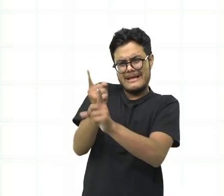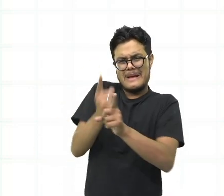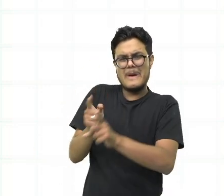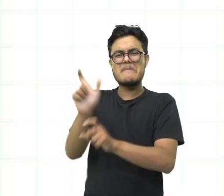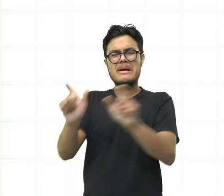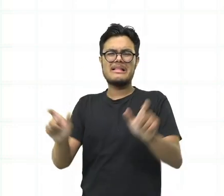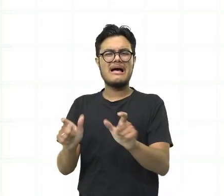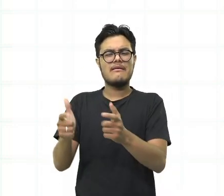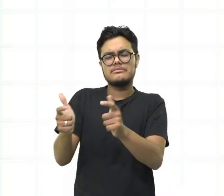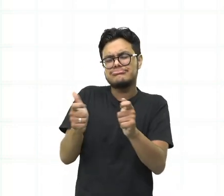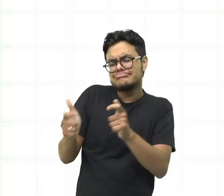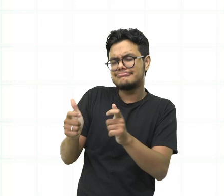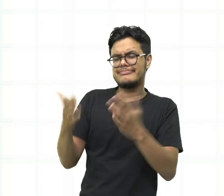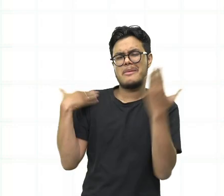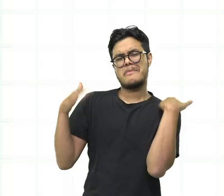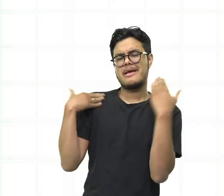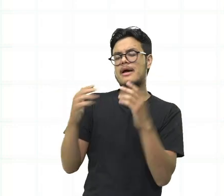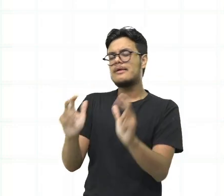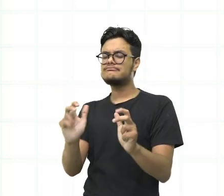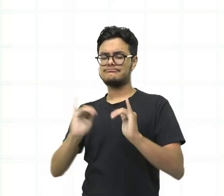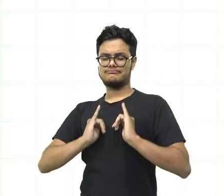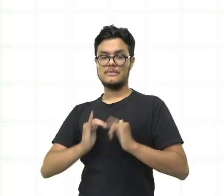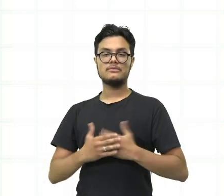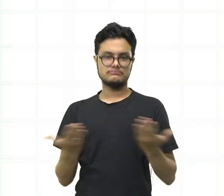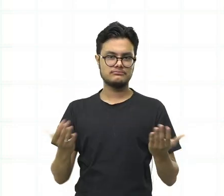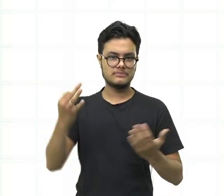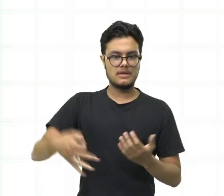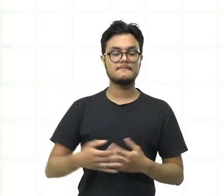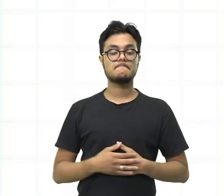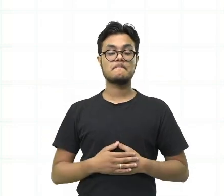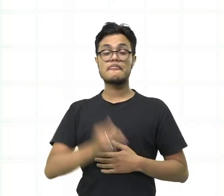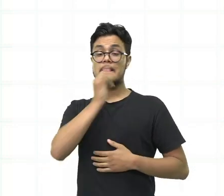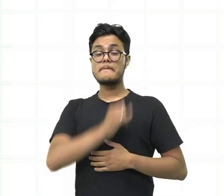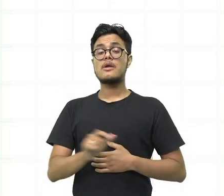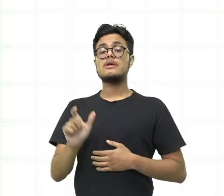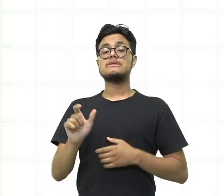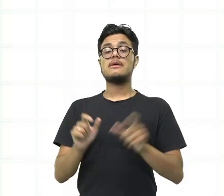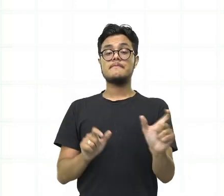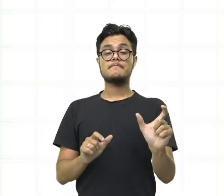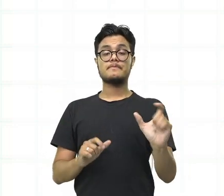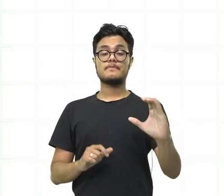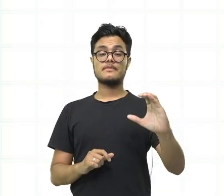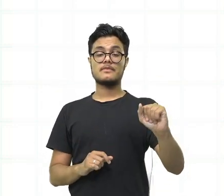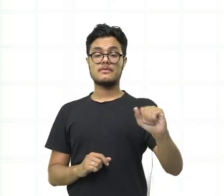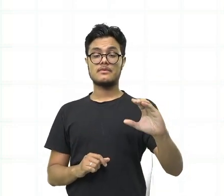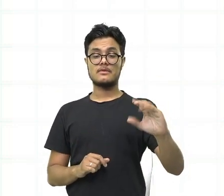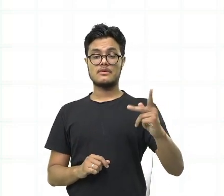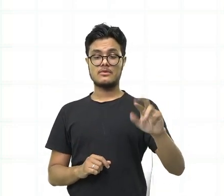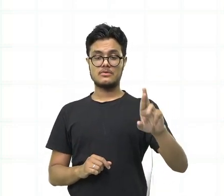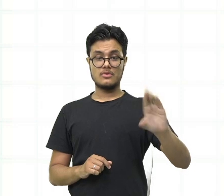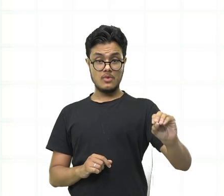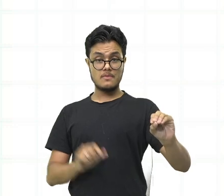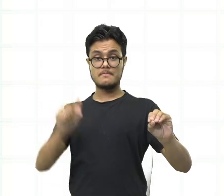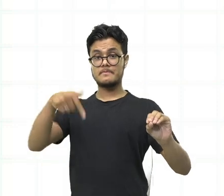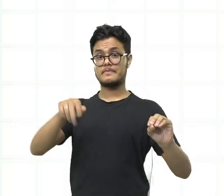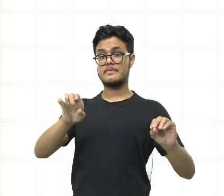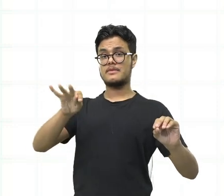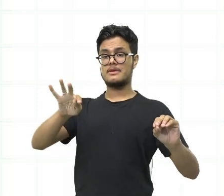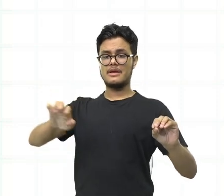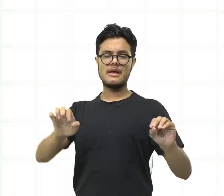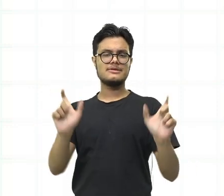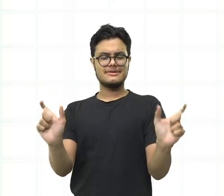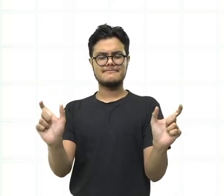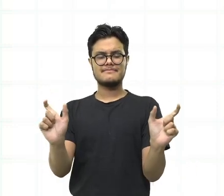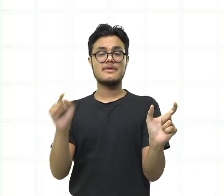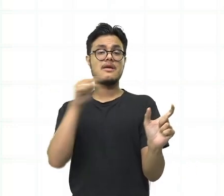forma, um passatempo. Cachorro quente. Cachorro é uma palavra, quente é outra, né?